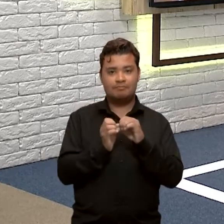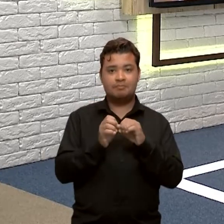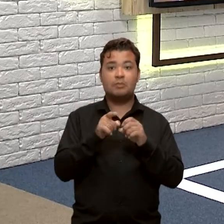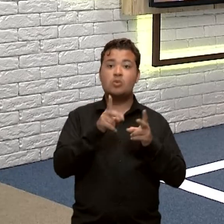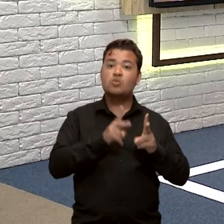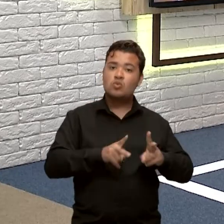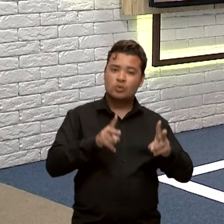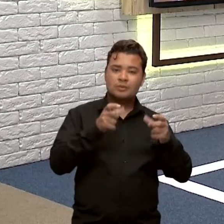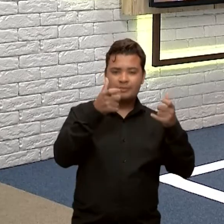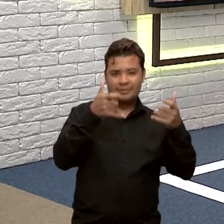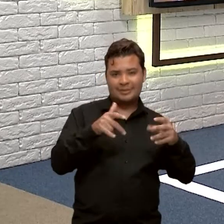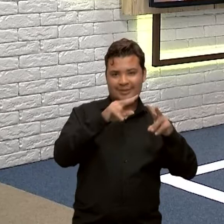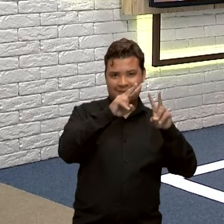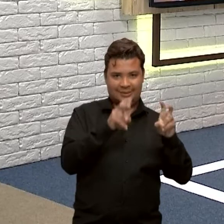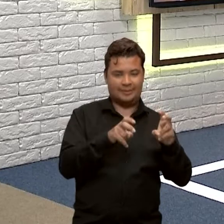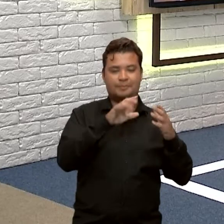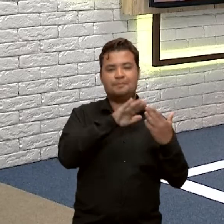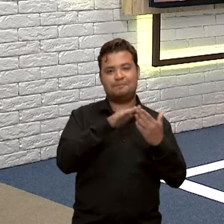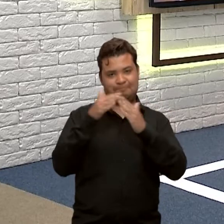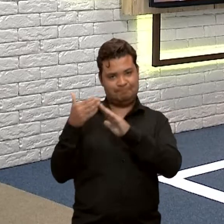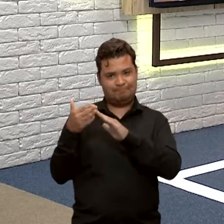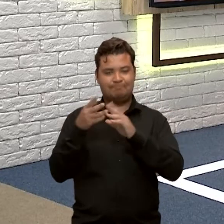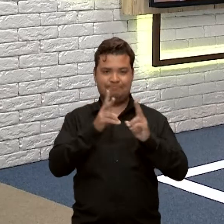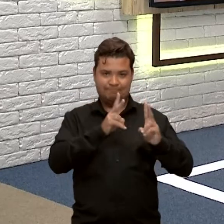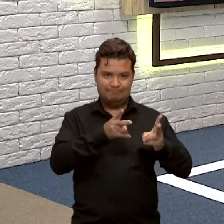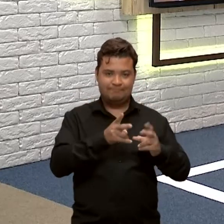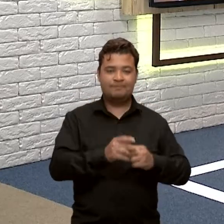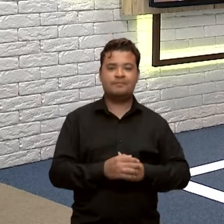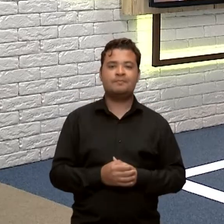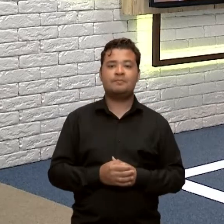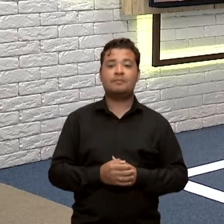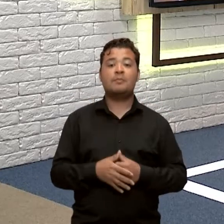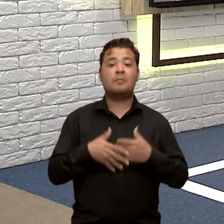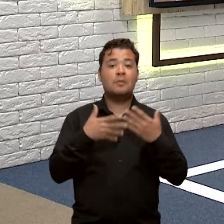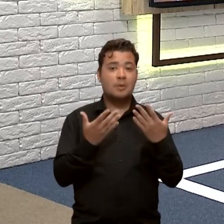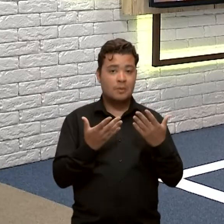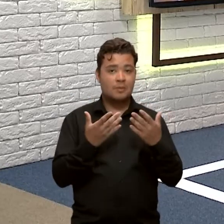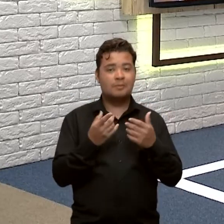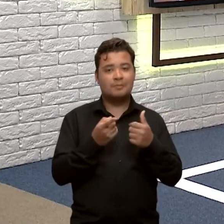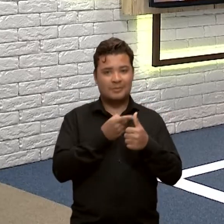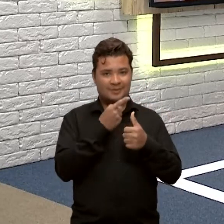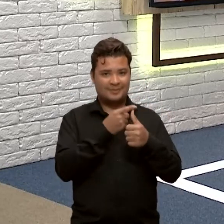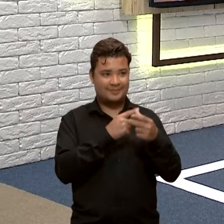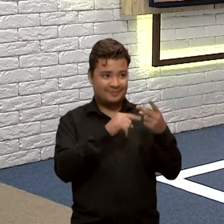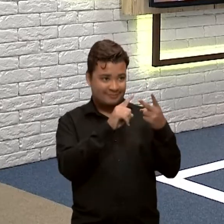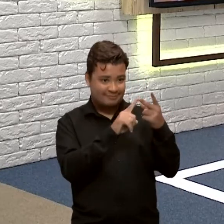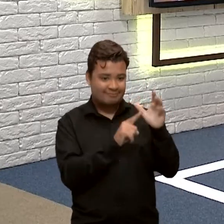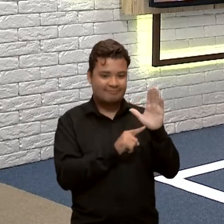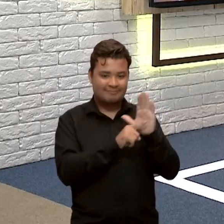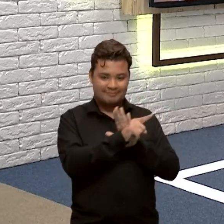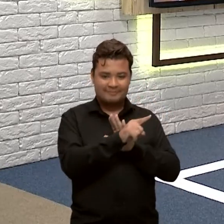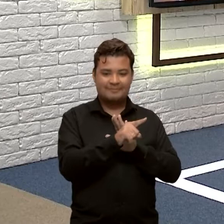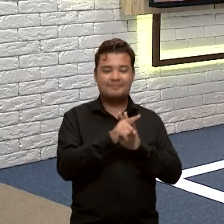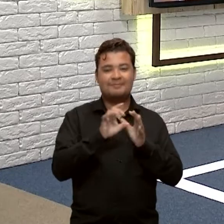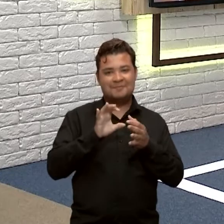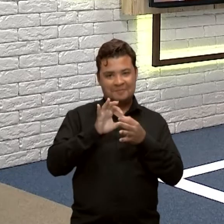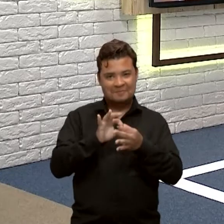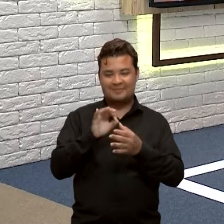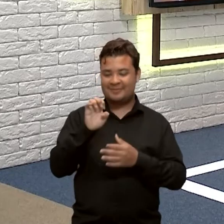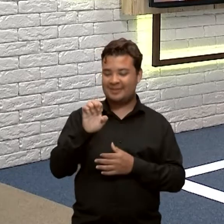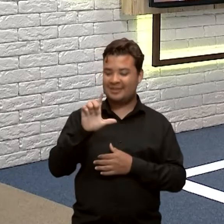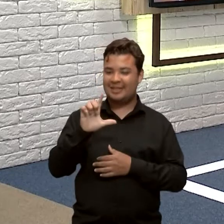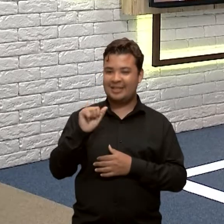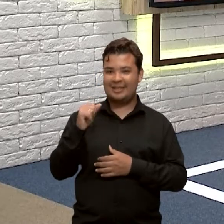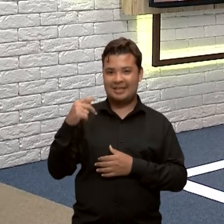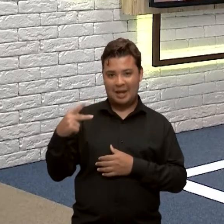continuar falando um pouquinho mais sobre intercâmbio também. Para iniciar, vou fazer uma pergunta para o Matheus, agora sim, sobre o ELAP. Tinha feito essa